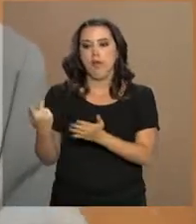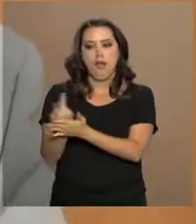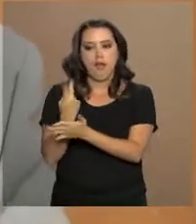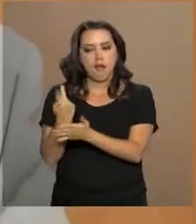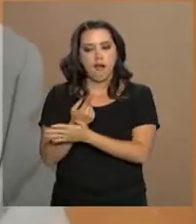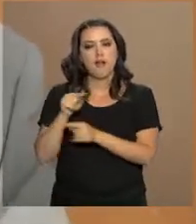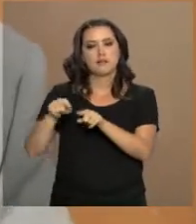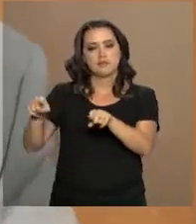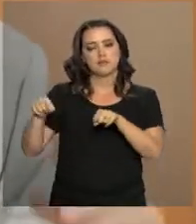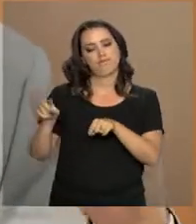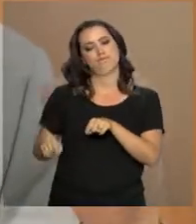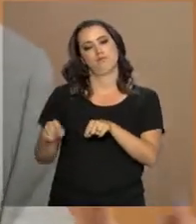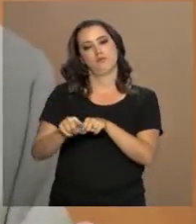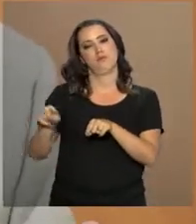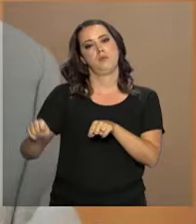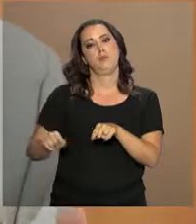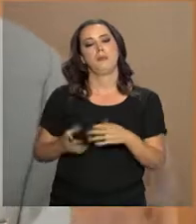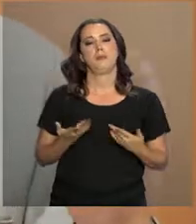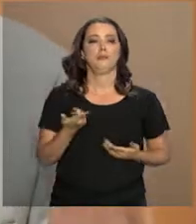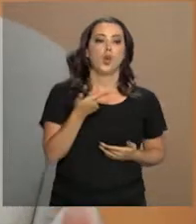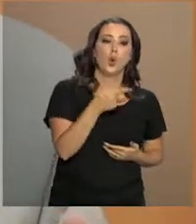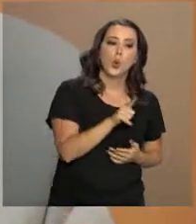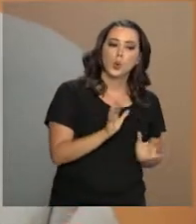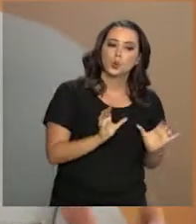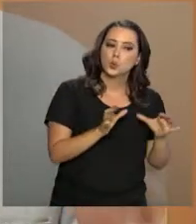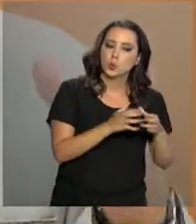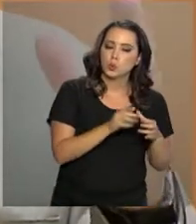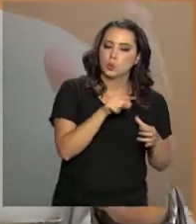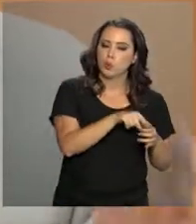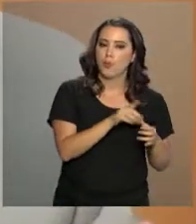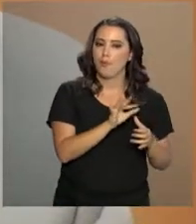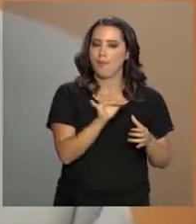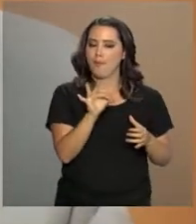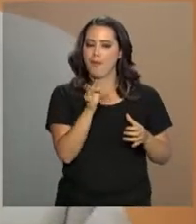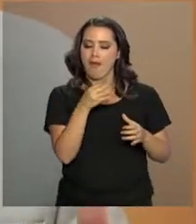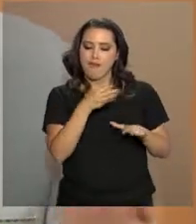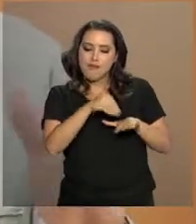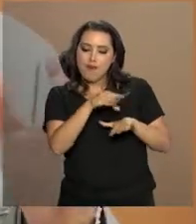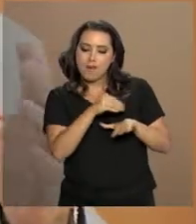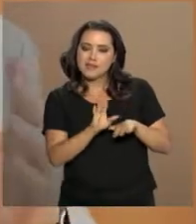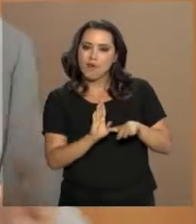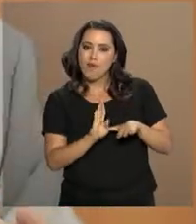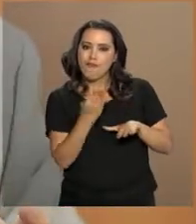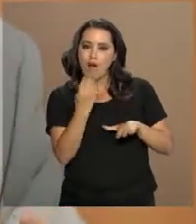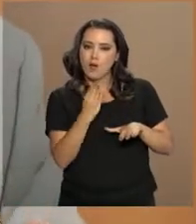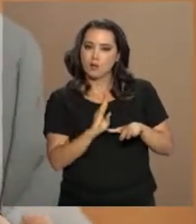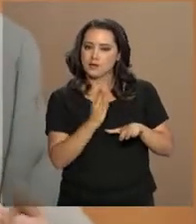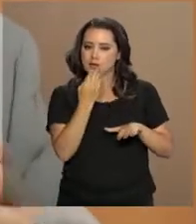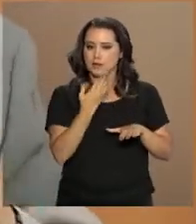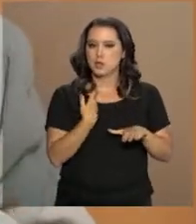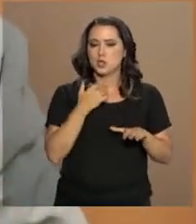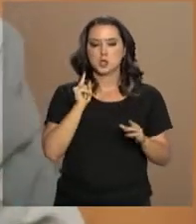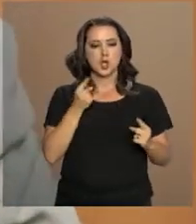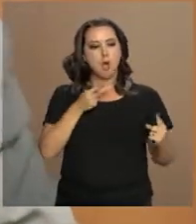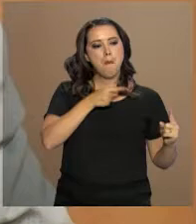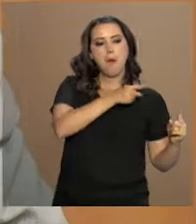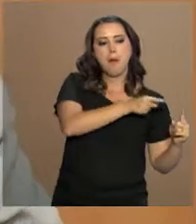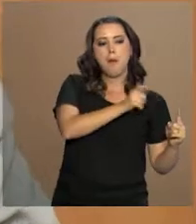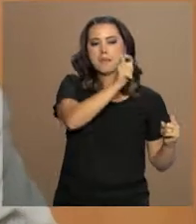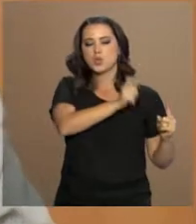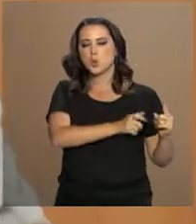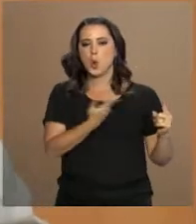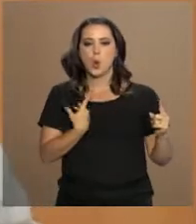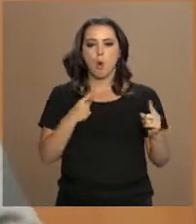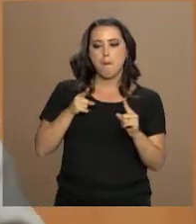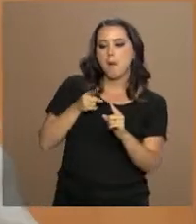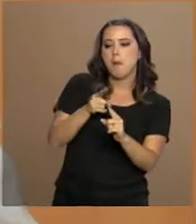contra o sistema eleitoral. Uma outra coisa são os fake news, que atacam a honra, que atacam as pessoas, que atacam,